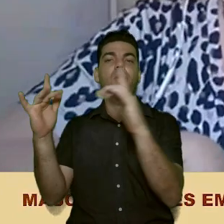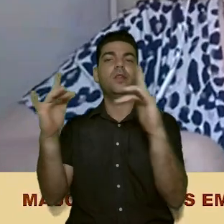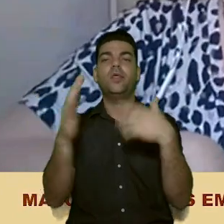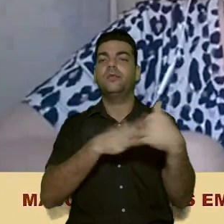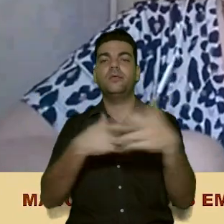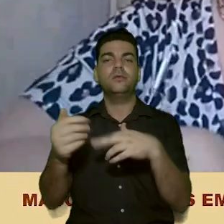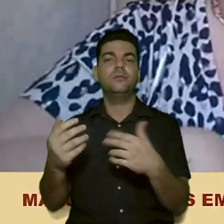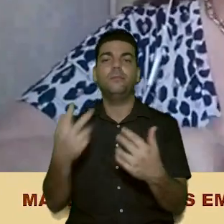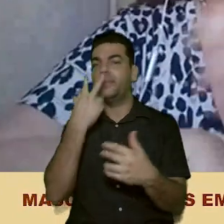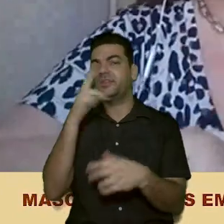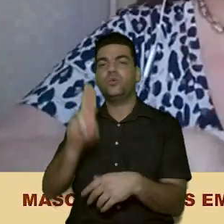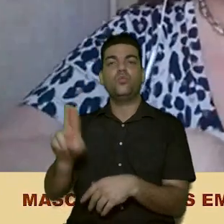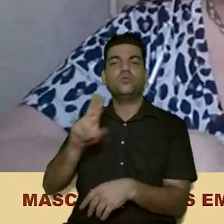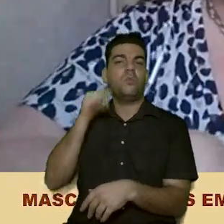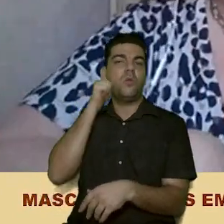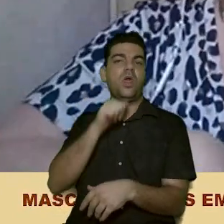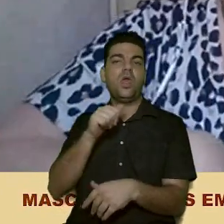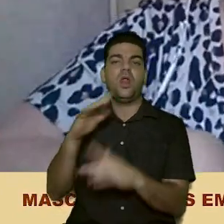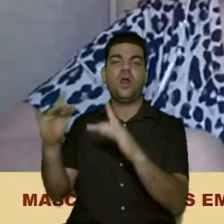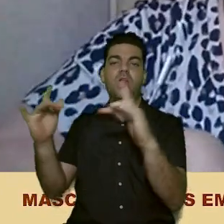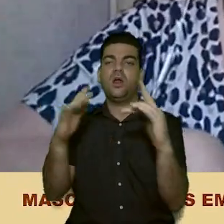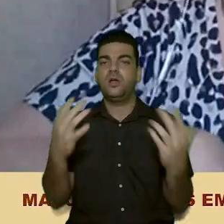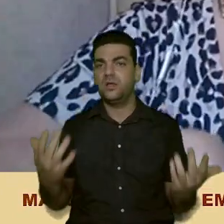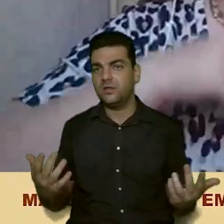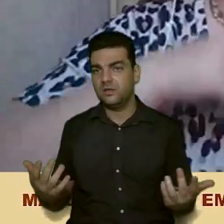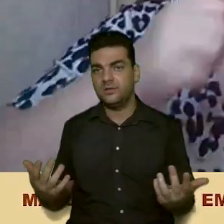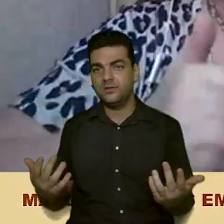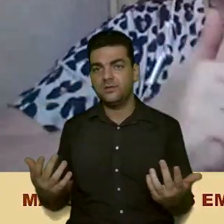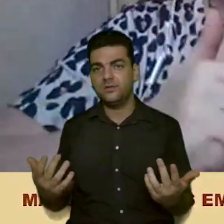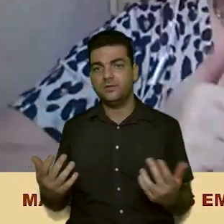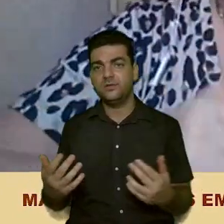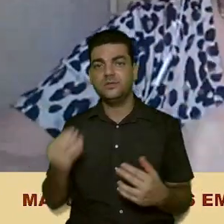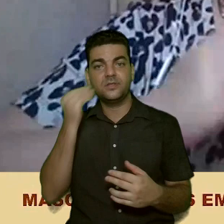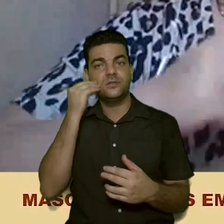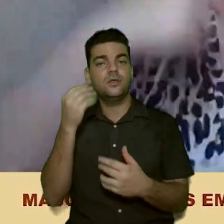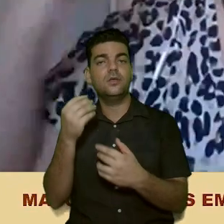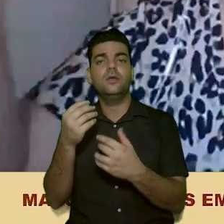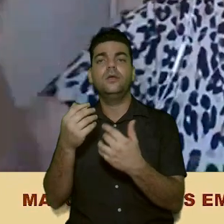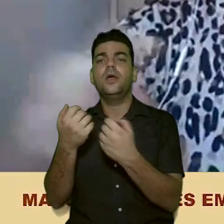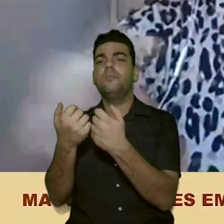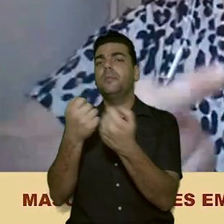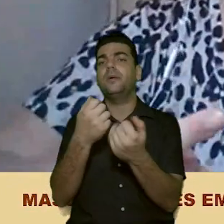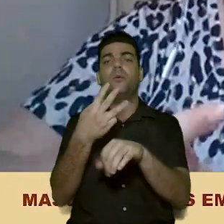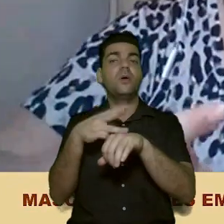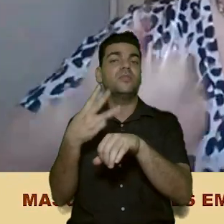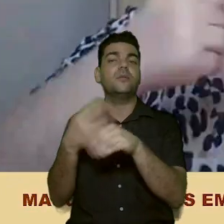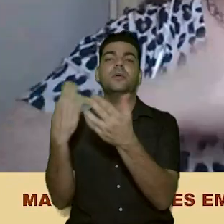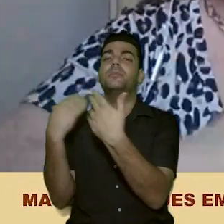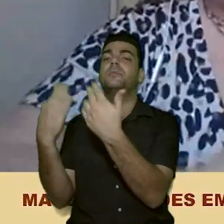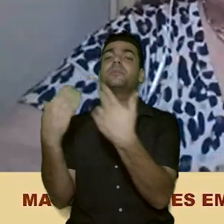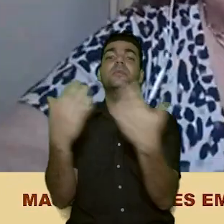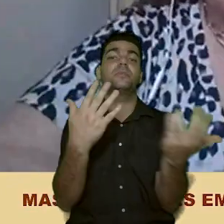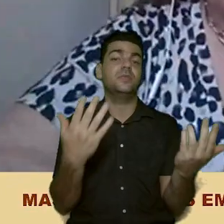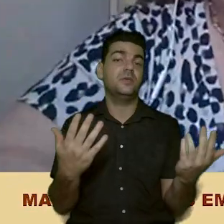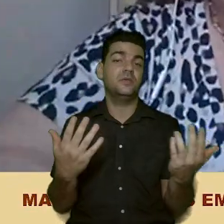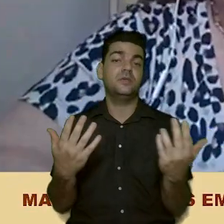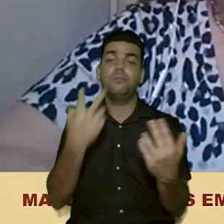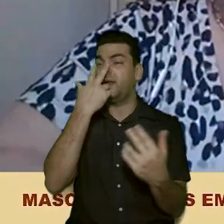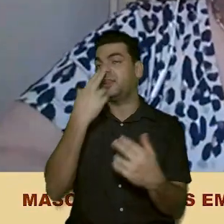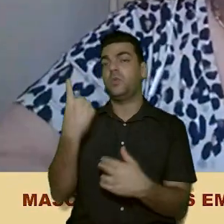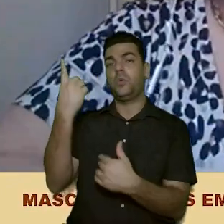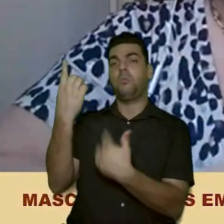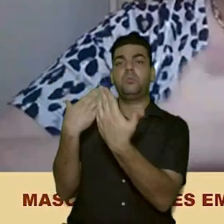um objeto, que fala com 37 mulheres ao mesmo tempo nos aplicativos, transparecendo para todas que está falando só com